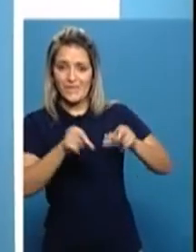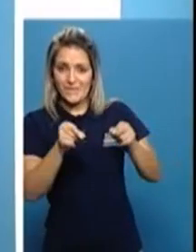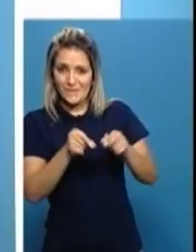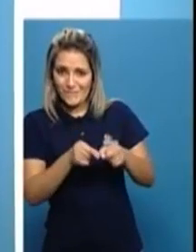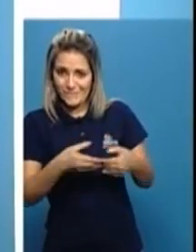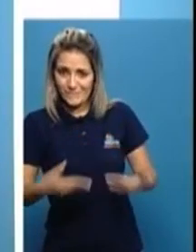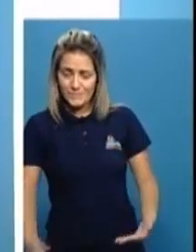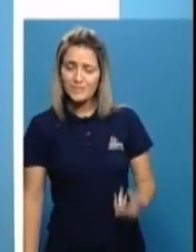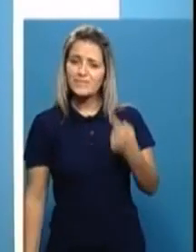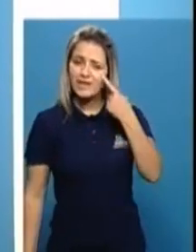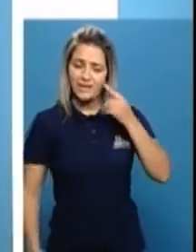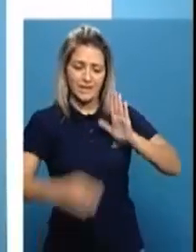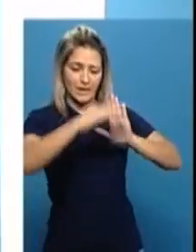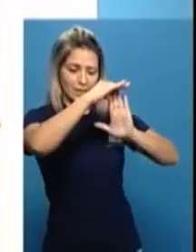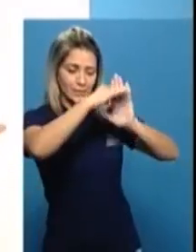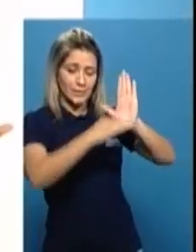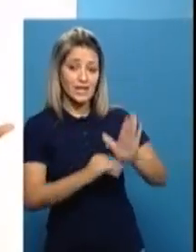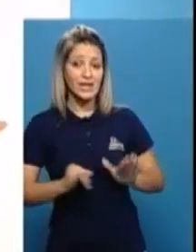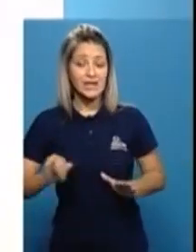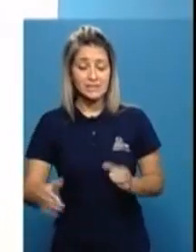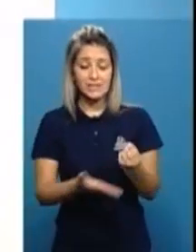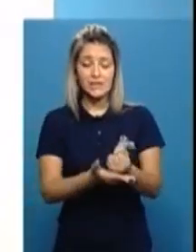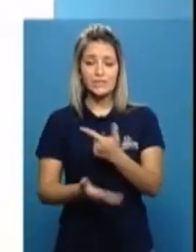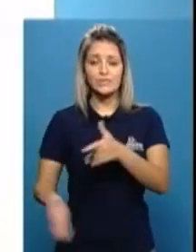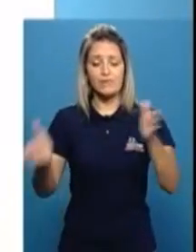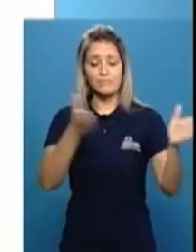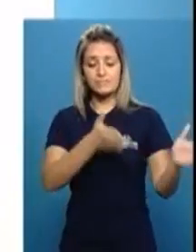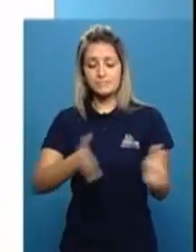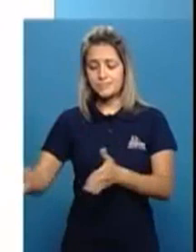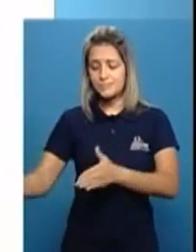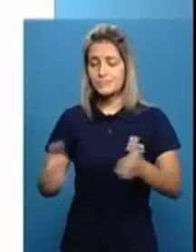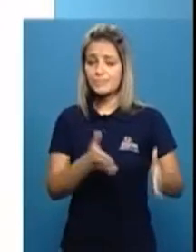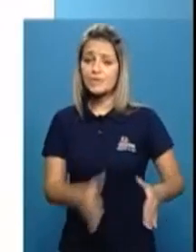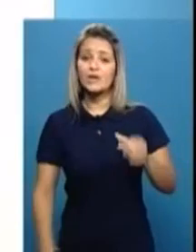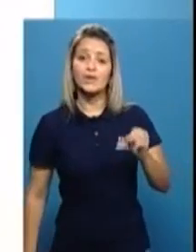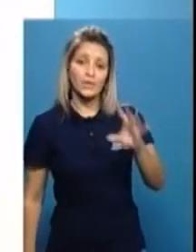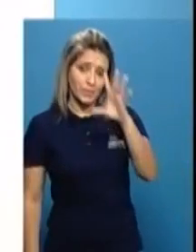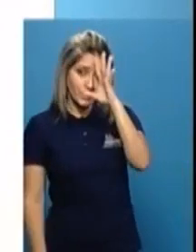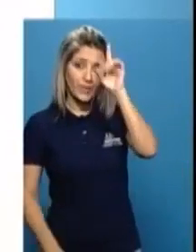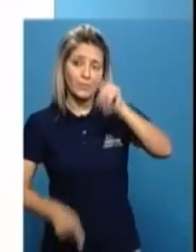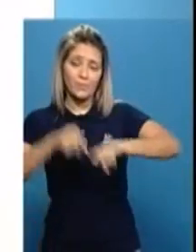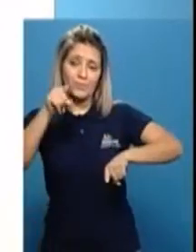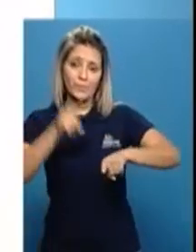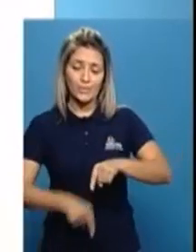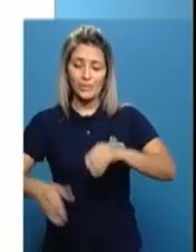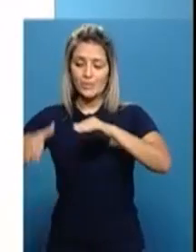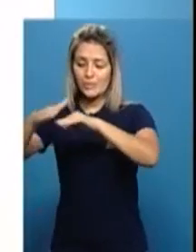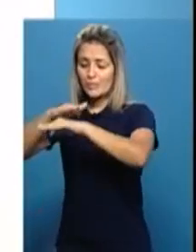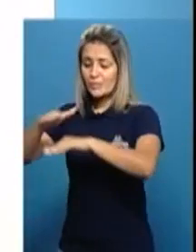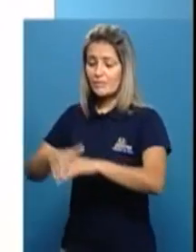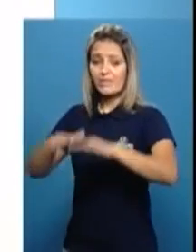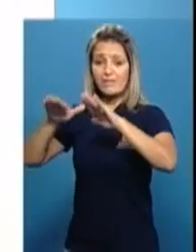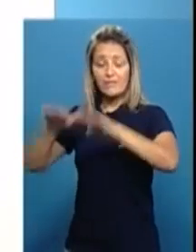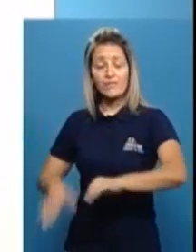Esse tipo de sistema, se não controlado, poderá causar altos volumes de estoque e grandes lotes